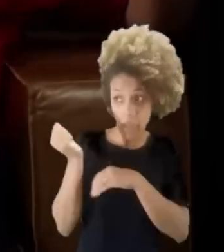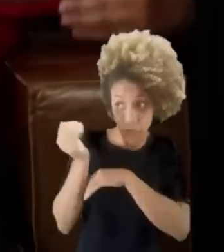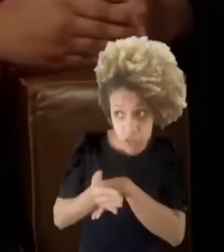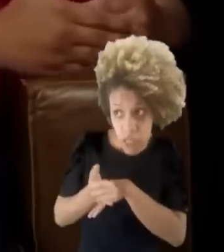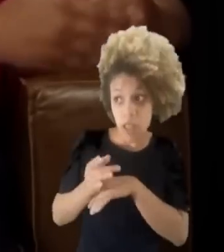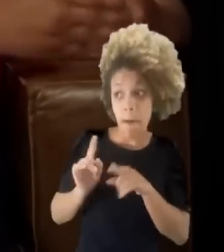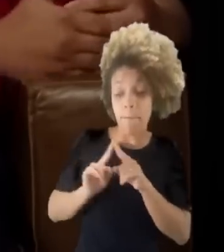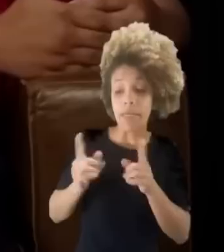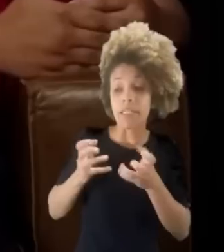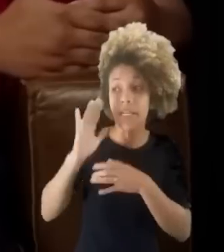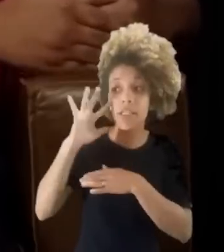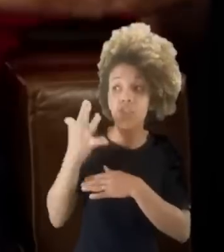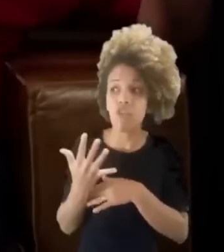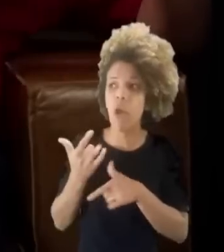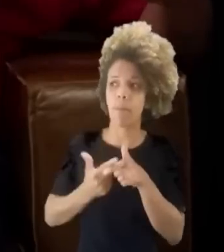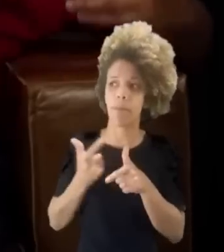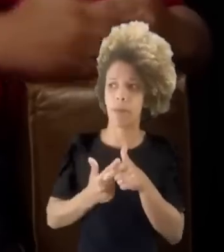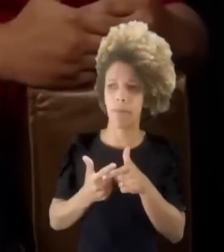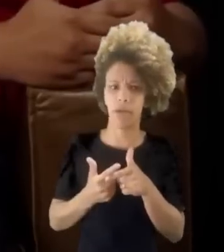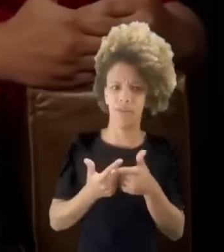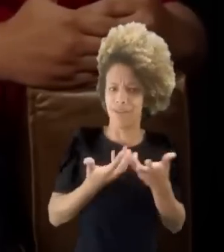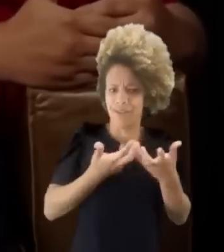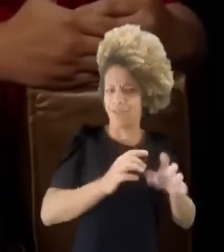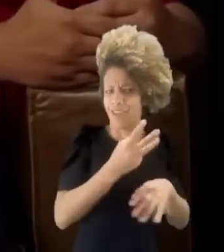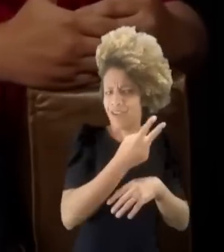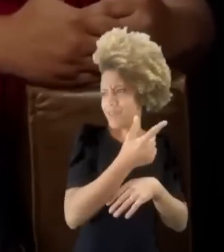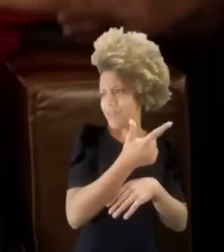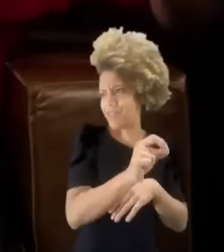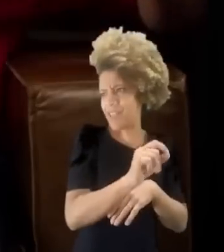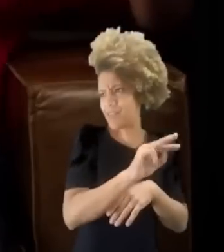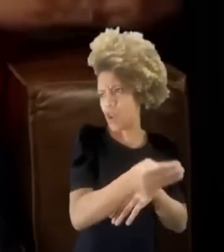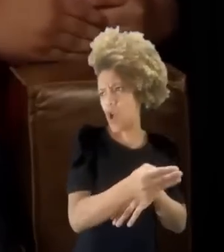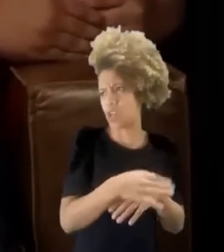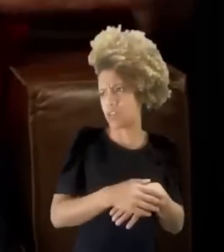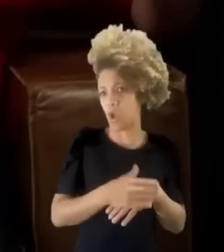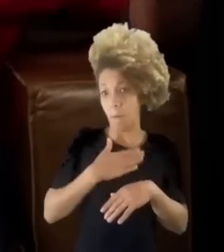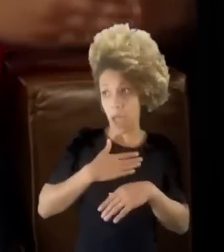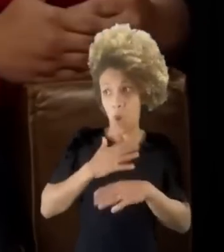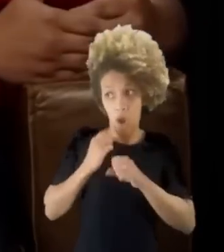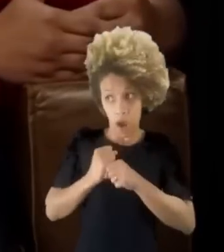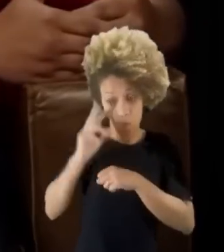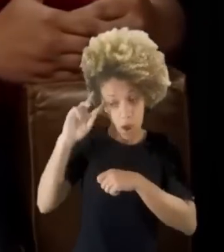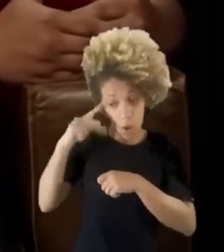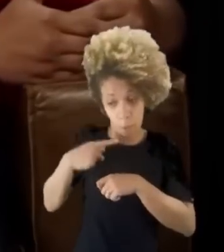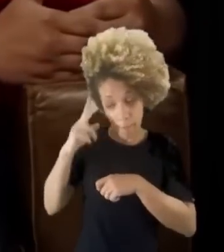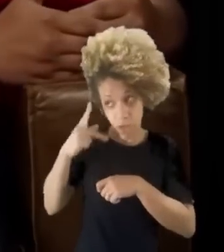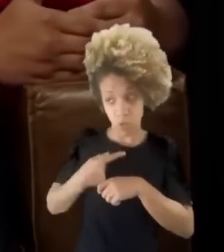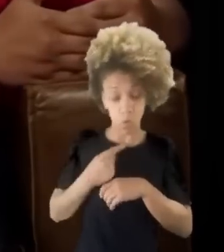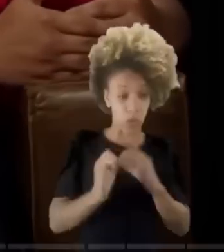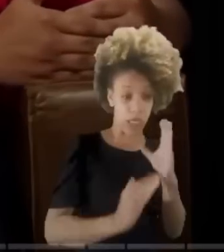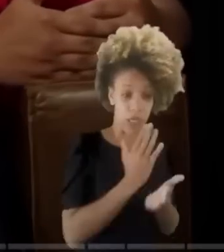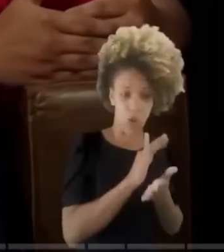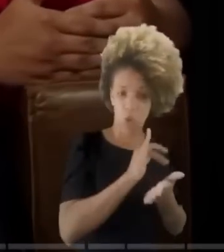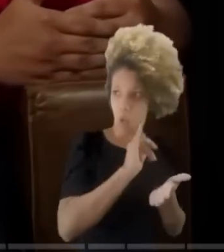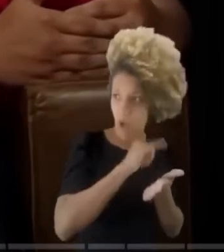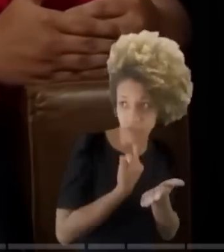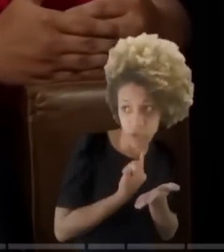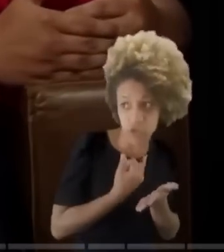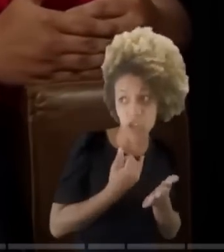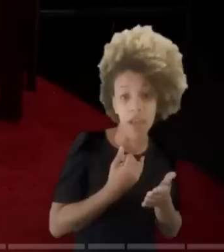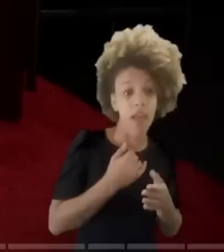se e querendo resolver essa situação eu não tô querendo ganhar 10 milhões entendeu cálculo é humano o cálculo do cara que inventou o iFood não era um cálculo humano